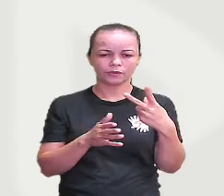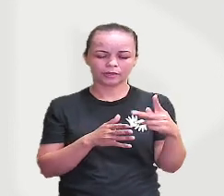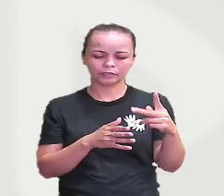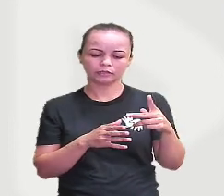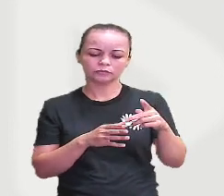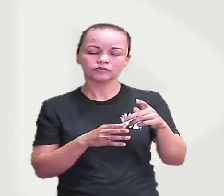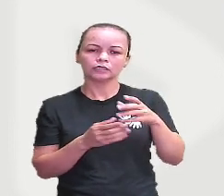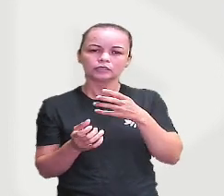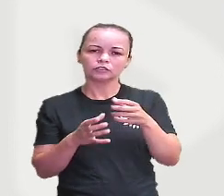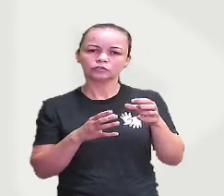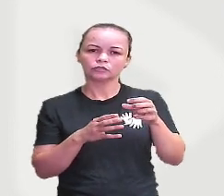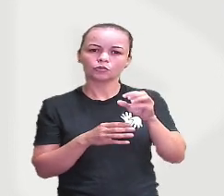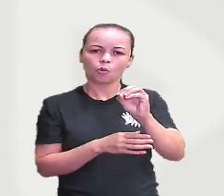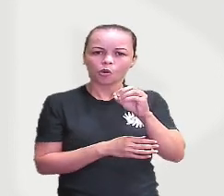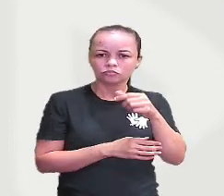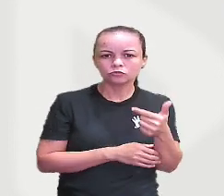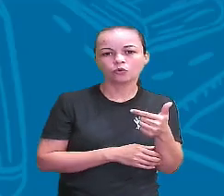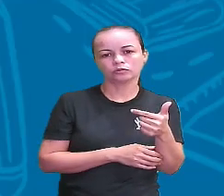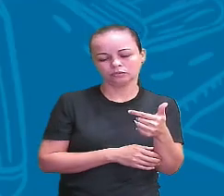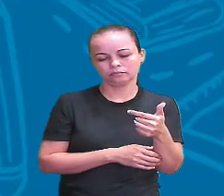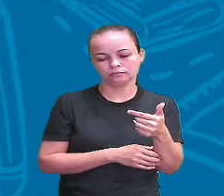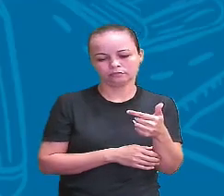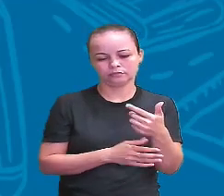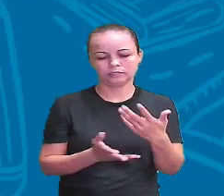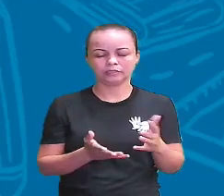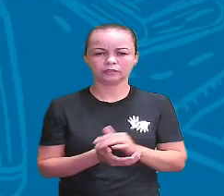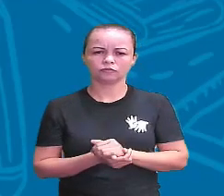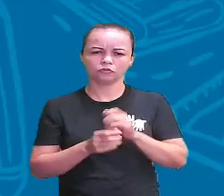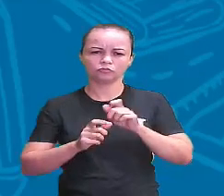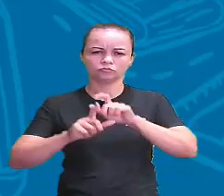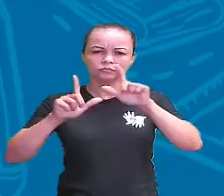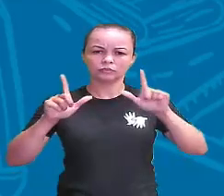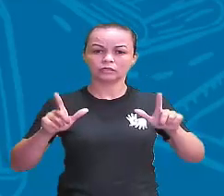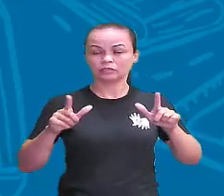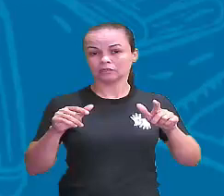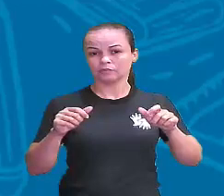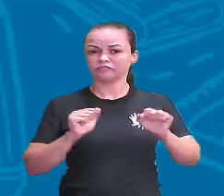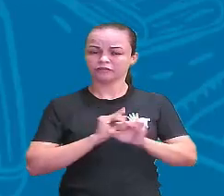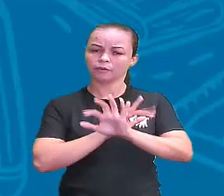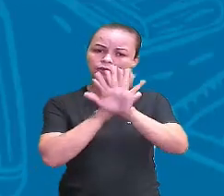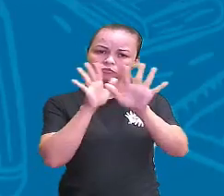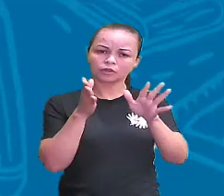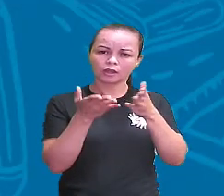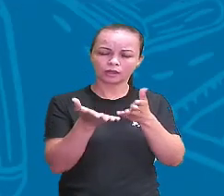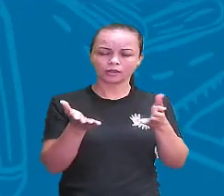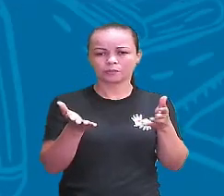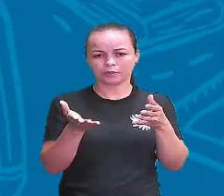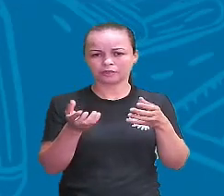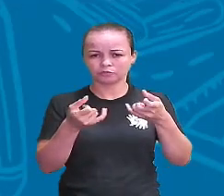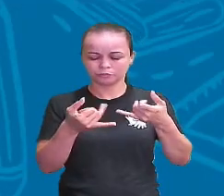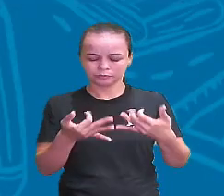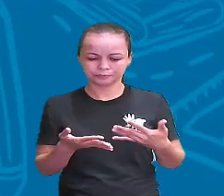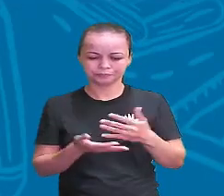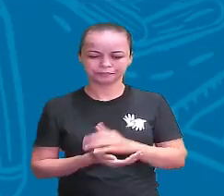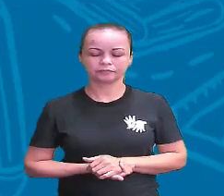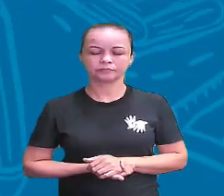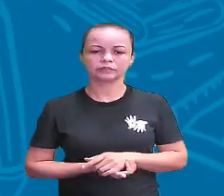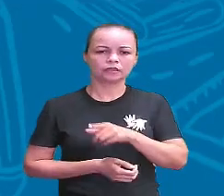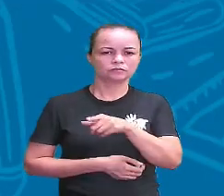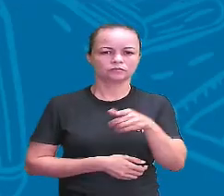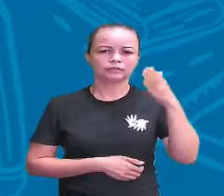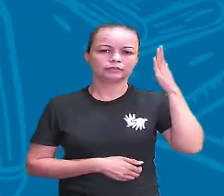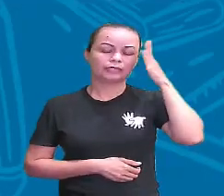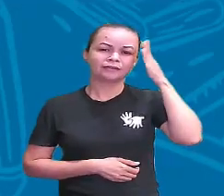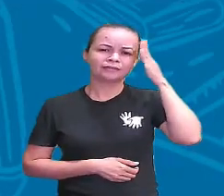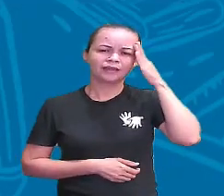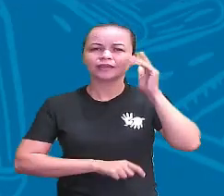é o oxigênio. Volta aqui comigo, por favor, produção, para que talvez essa informação fique mais clara, fique mais palatável. É você entender, gente. Quando